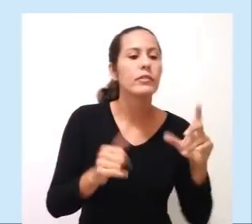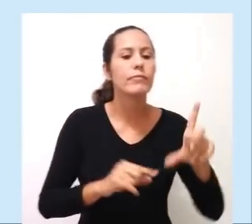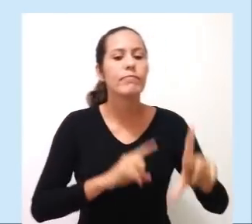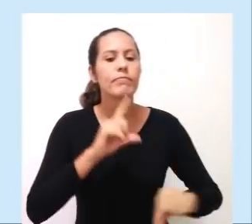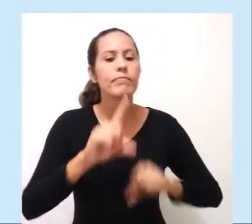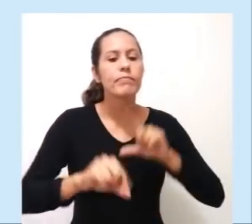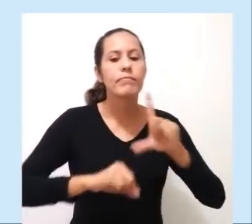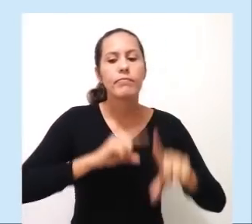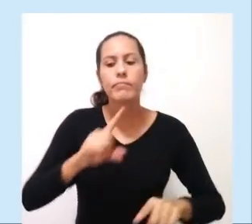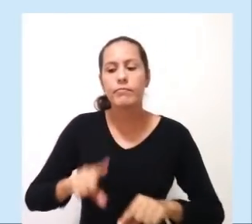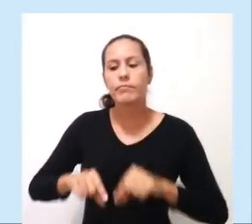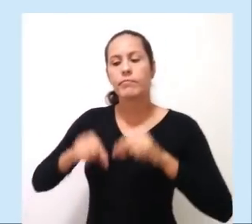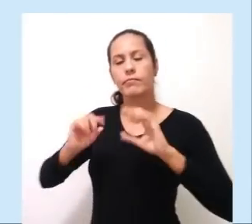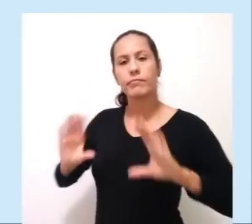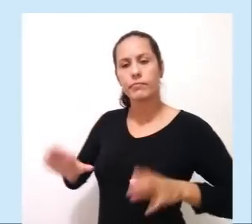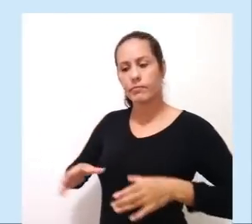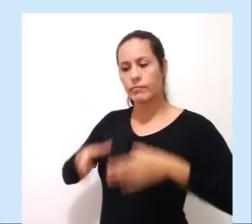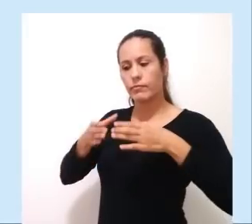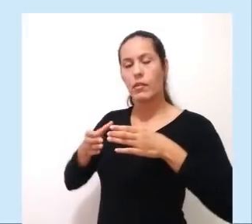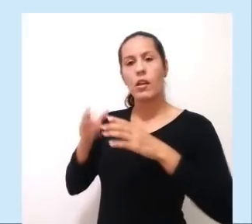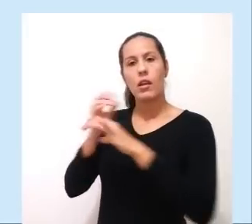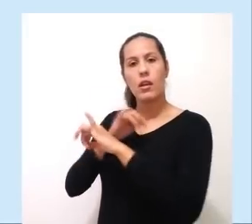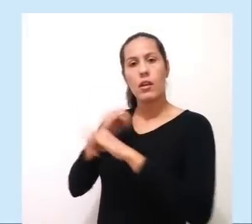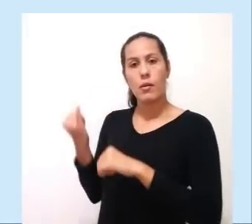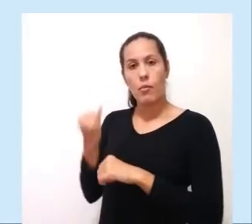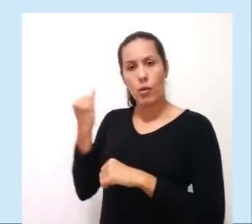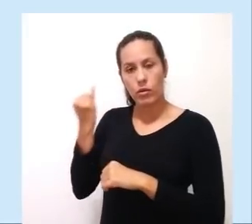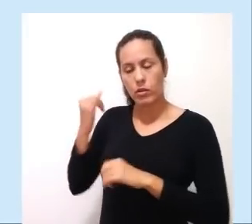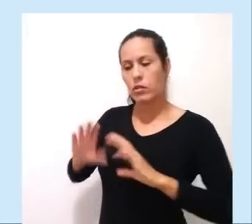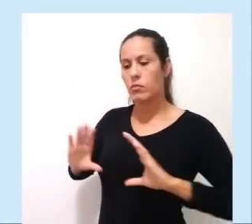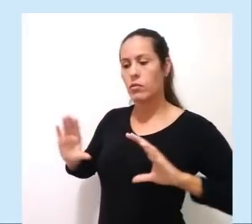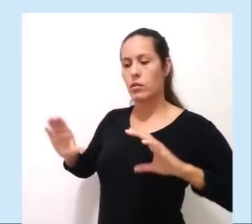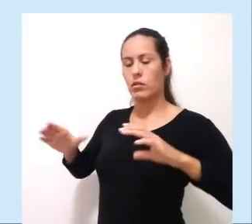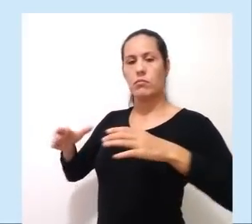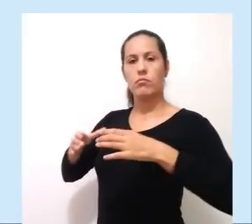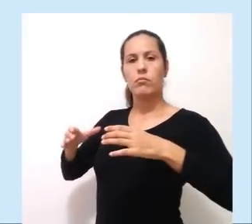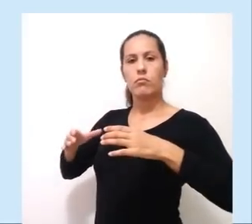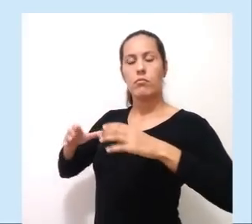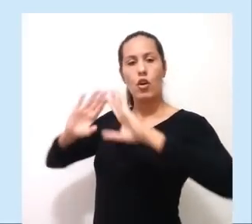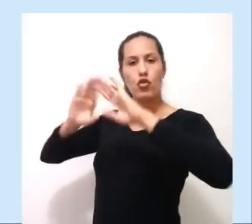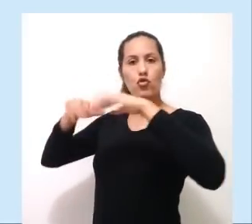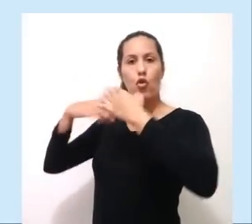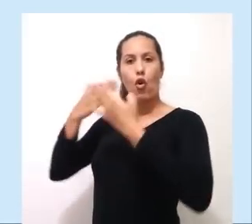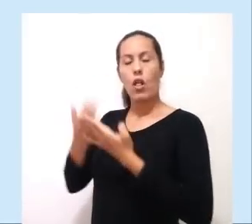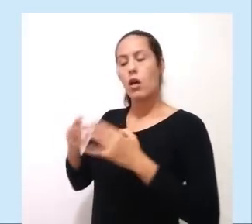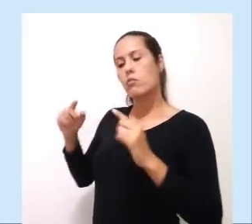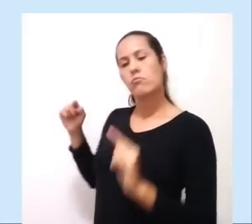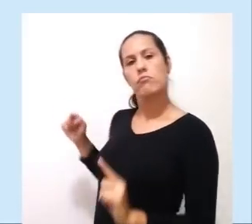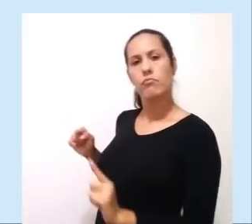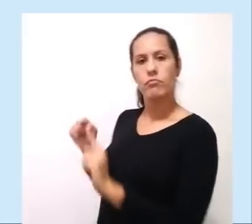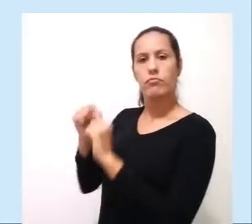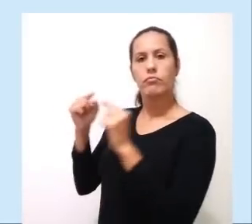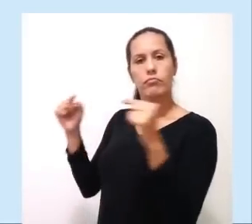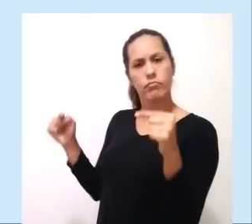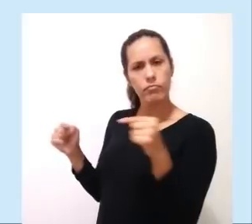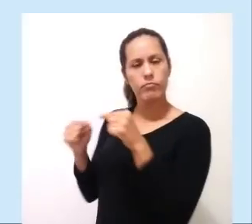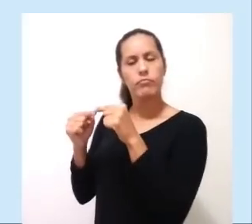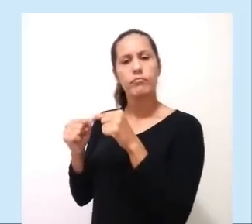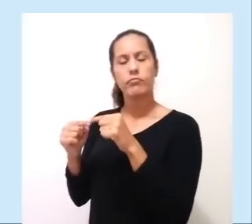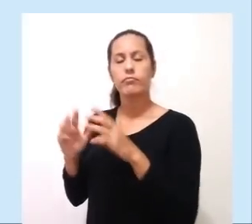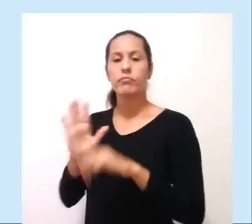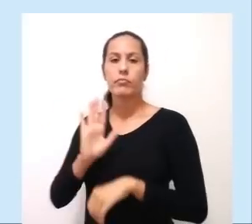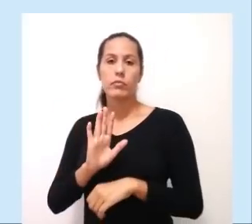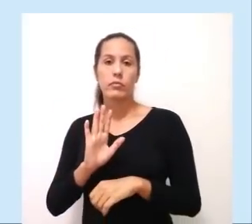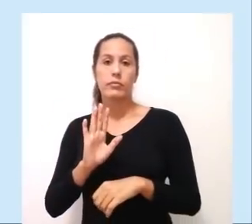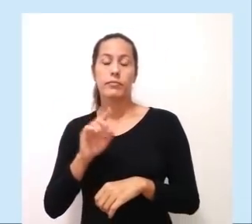são notícias, que são de importância para a comunidade escolar, para a sua sala de aula, para os seus coleguinhas. Então a notícia é um relato de